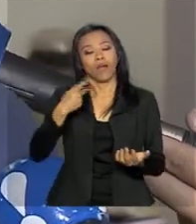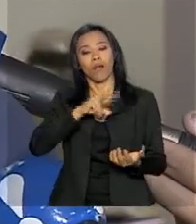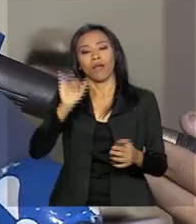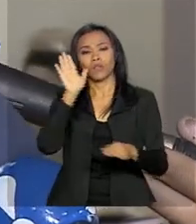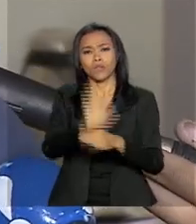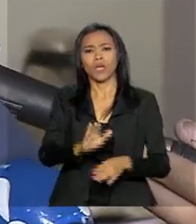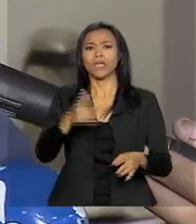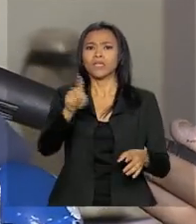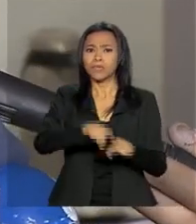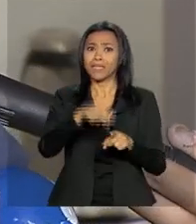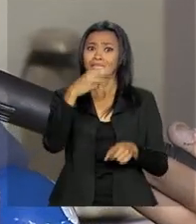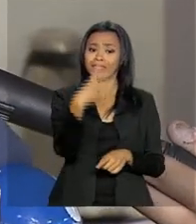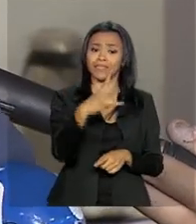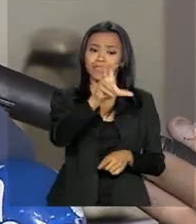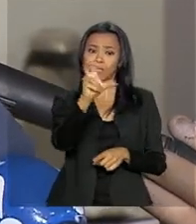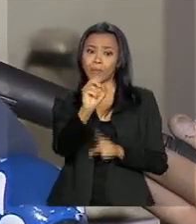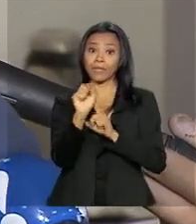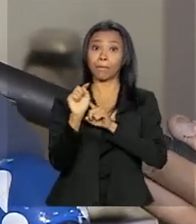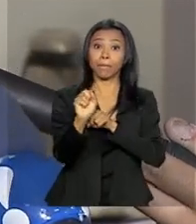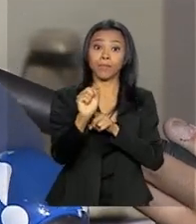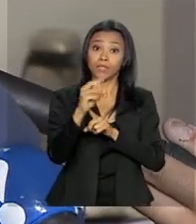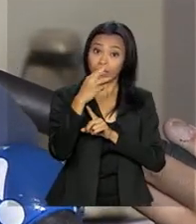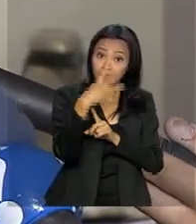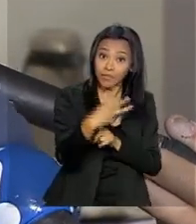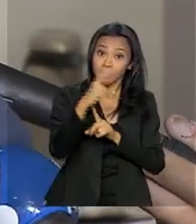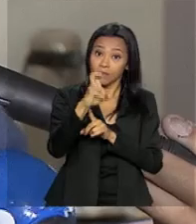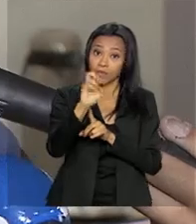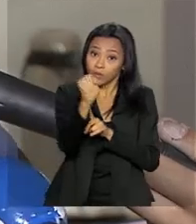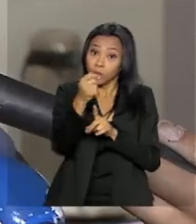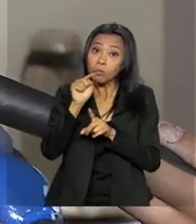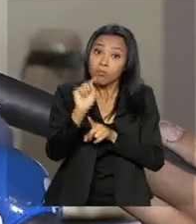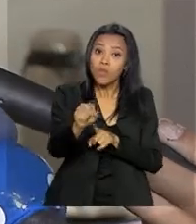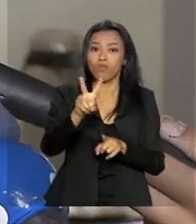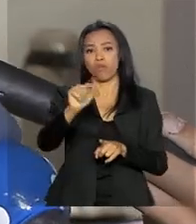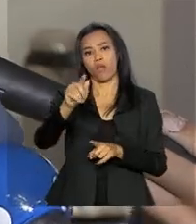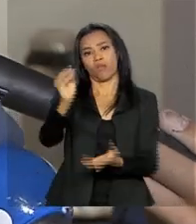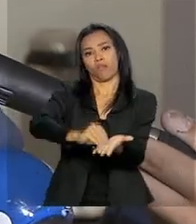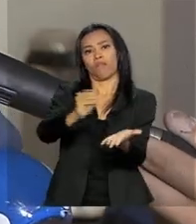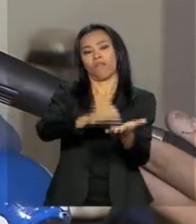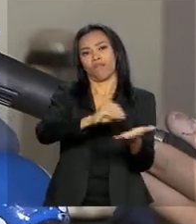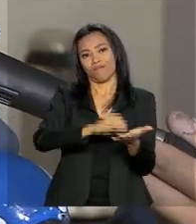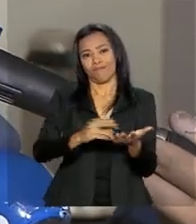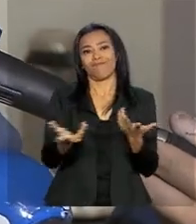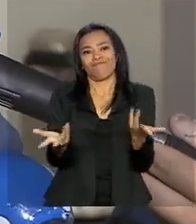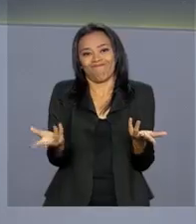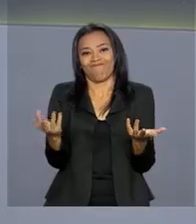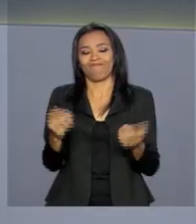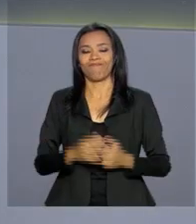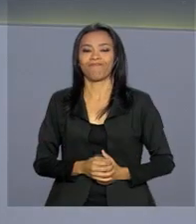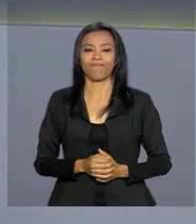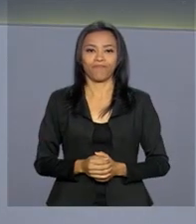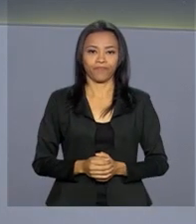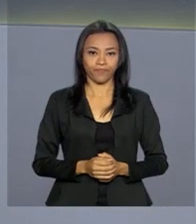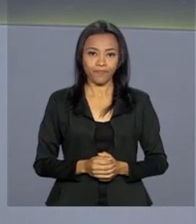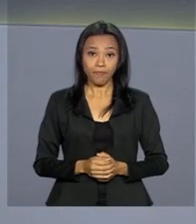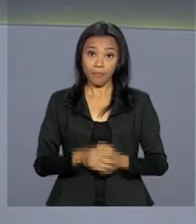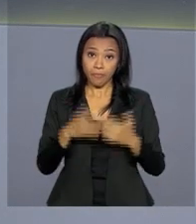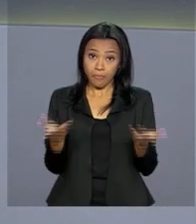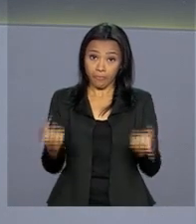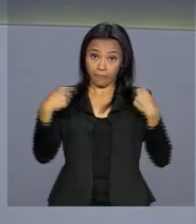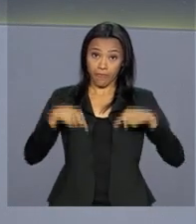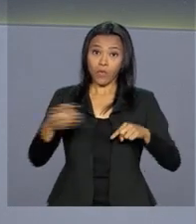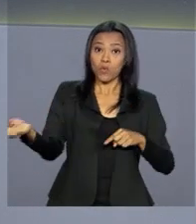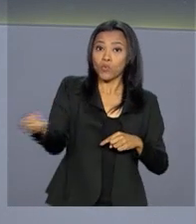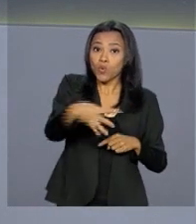350 mil vagas 350 mil vagas hoje que o défice do sistema prisional brasileiro tem um novo presidente